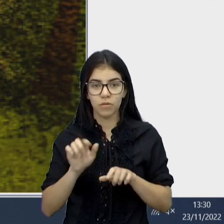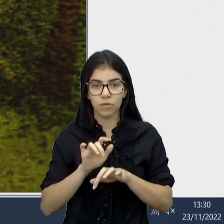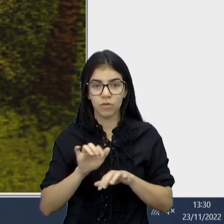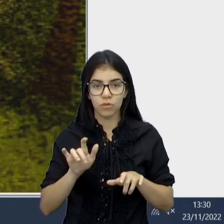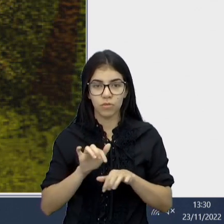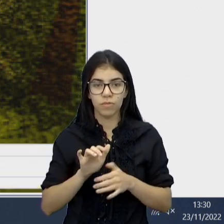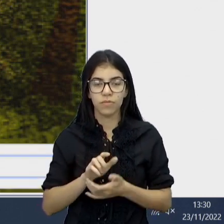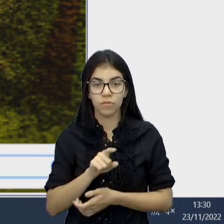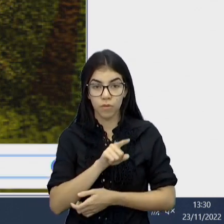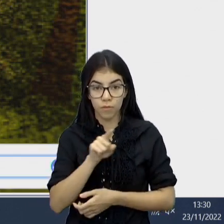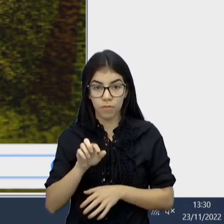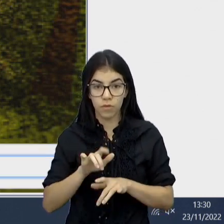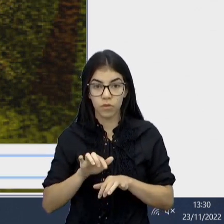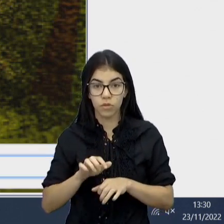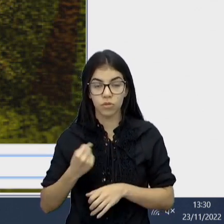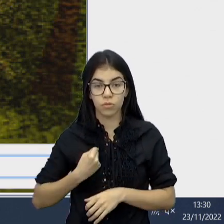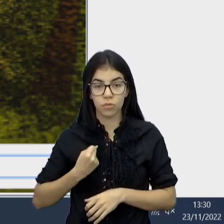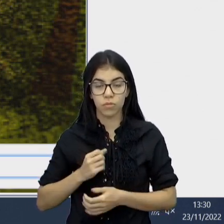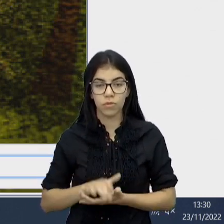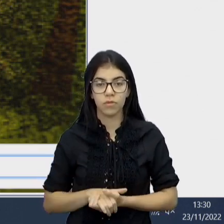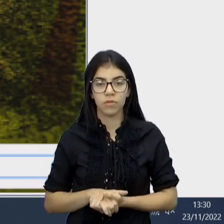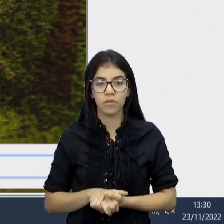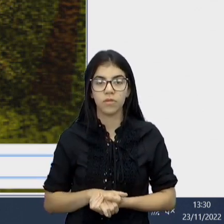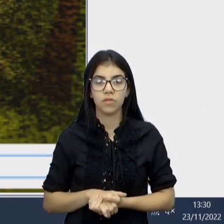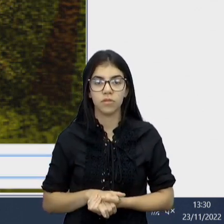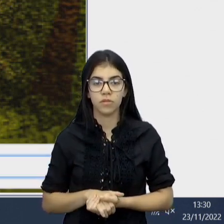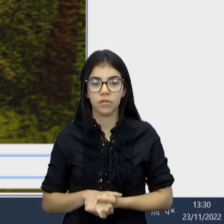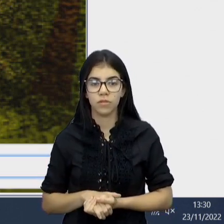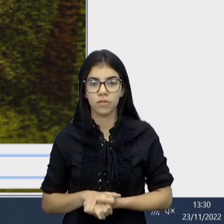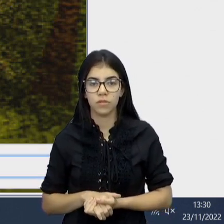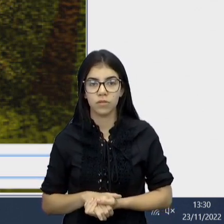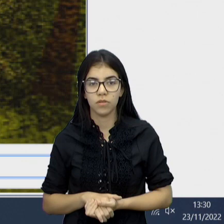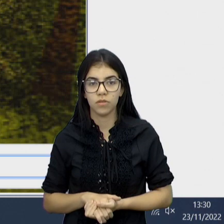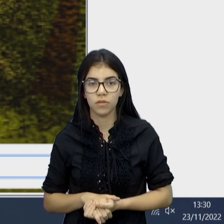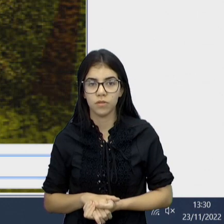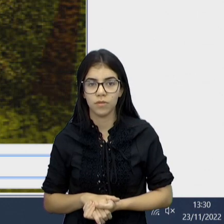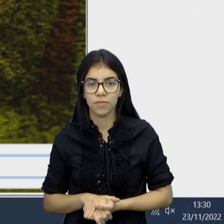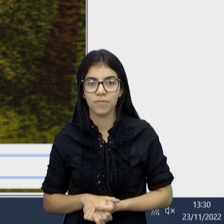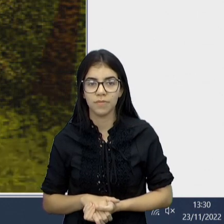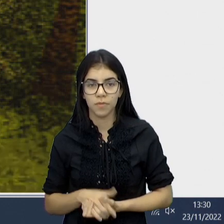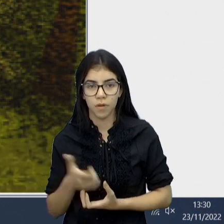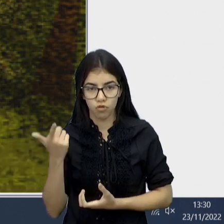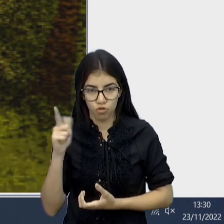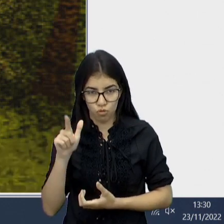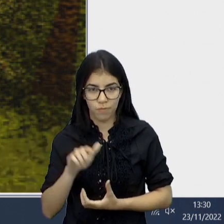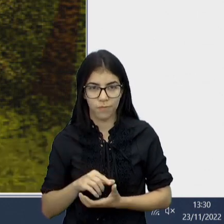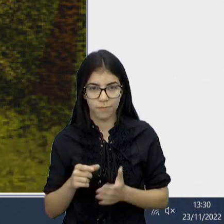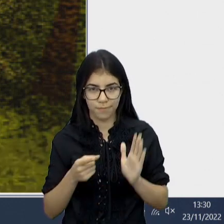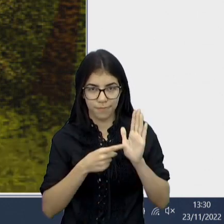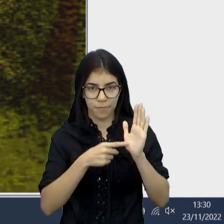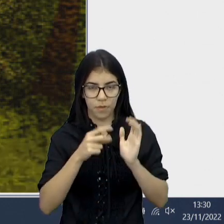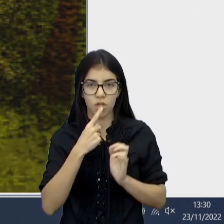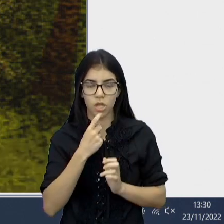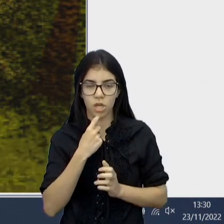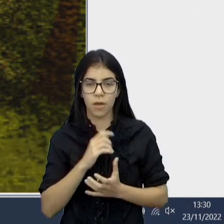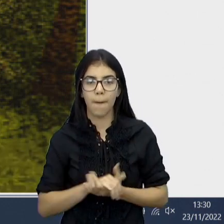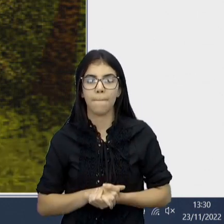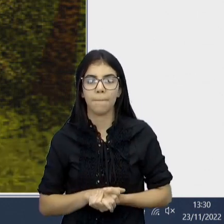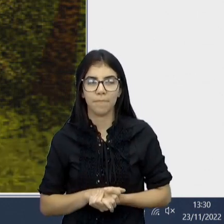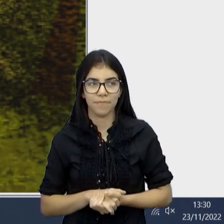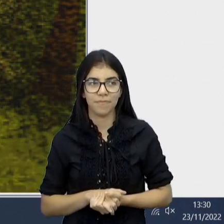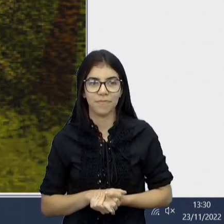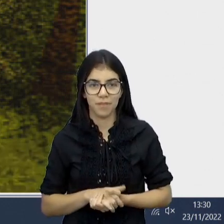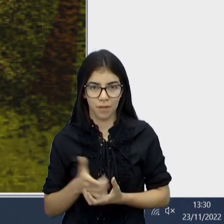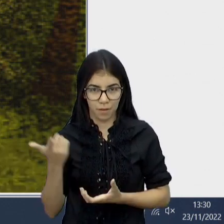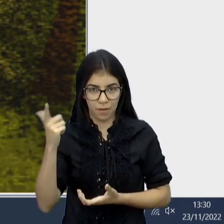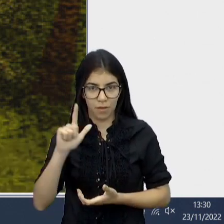Pode falar. Desculpa, você digita o número. Ah, foi muito Então, rápido. vai no vermelhinho de novo, que ele começa de novo. Ah, Tem legal, problemas. né? Eu Vai. deixo você falar. Não, você vai fala. Lá, vai, eu Vai lá.